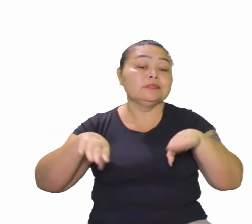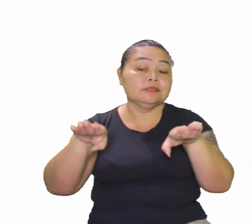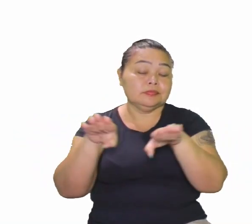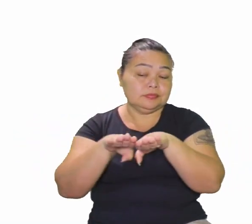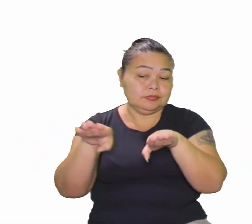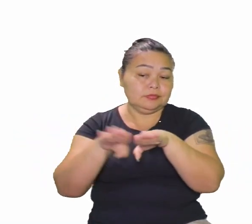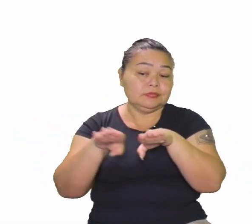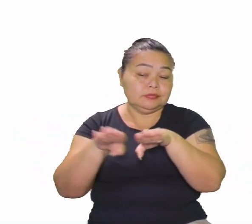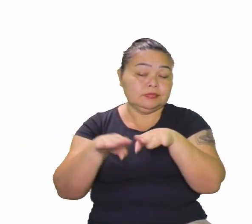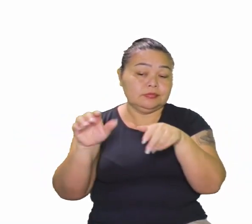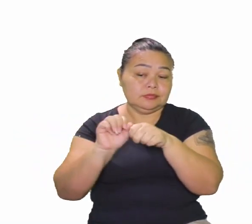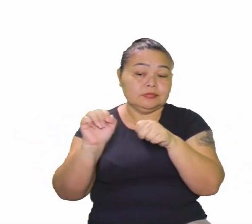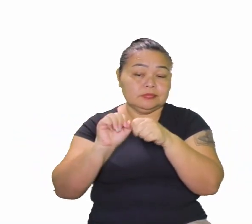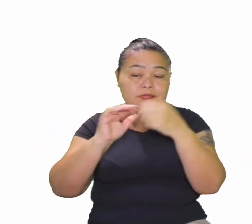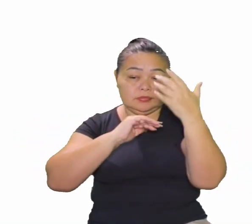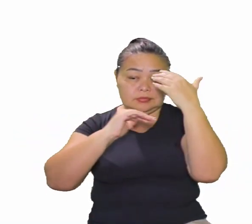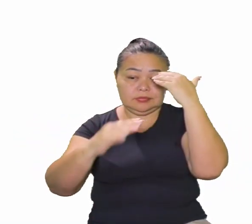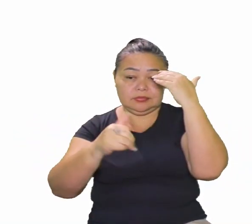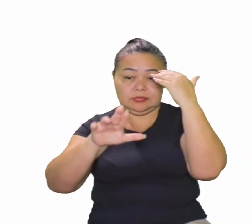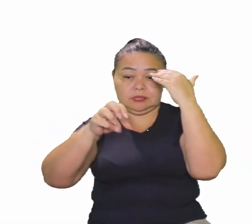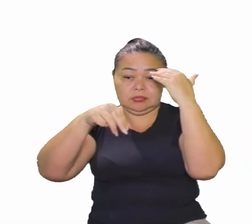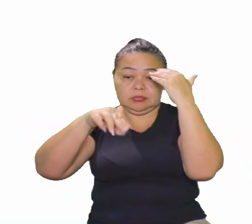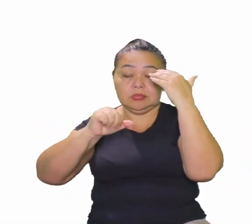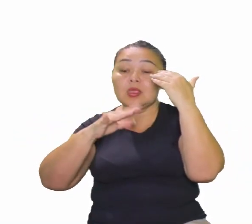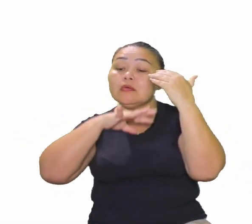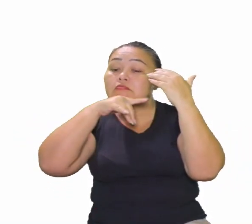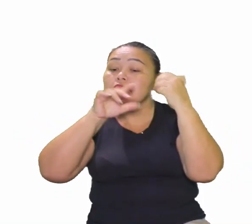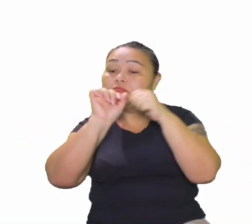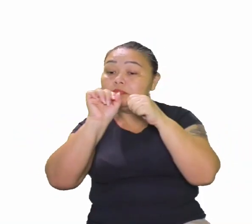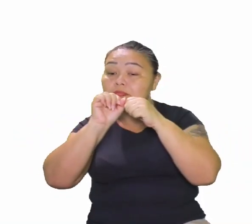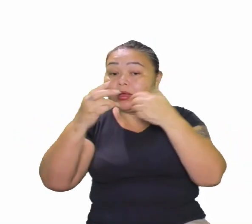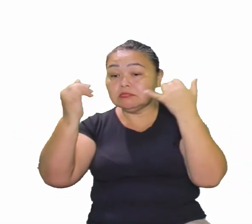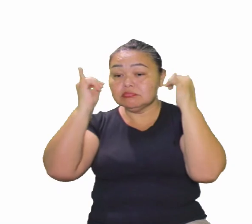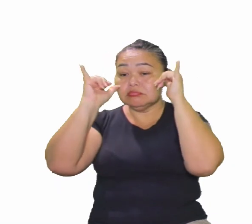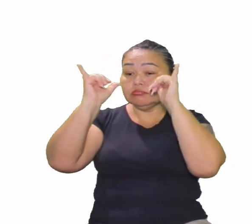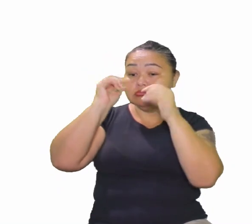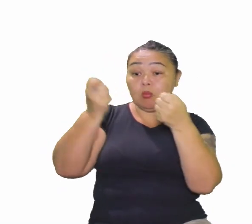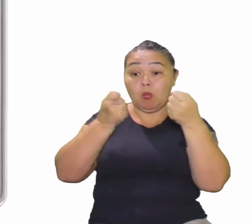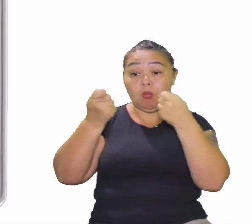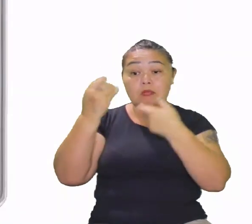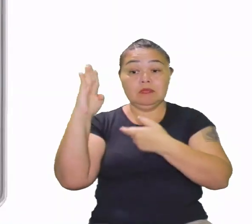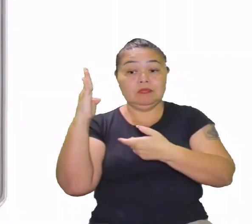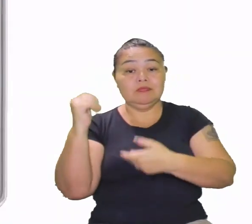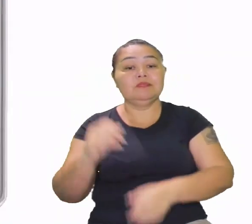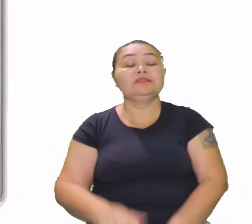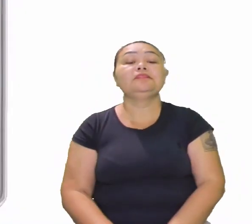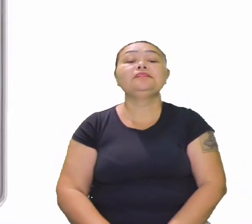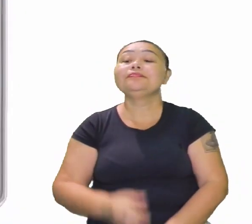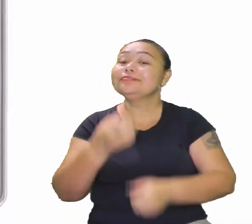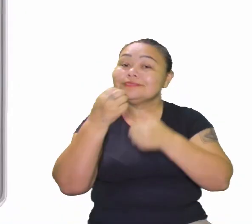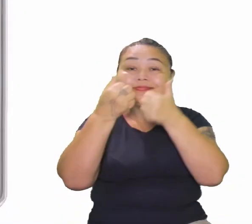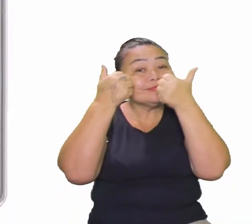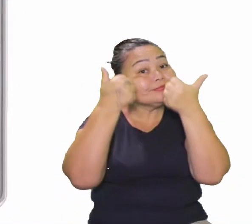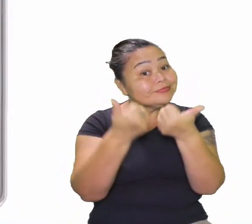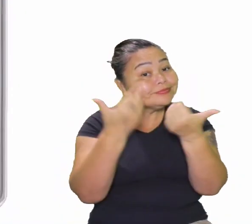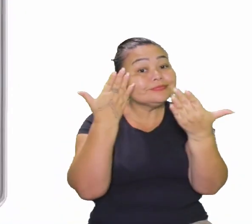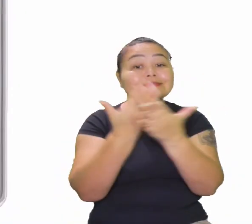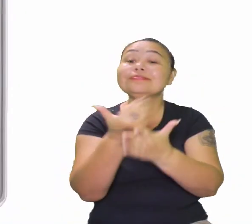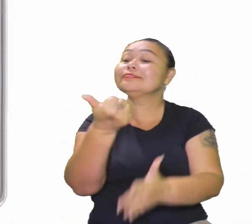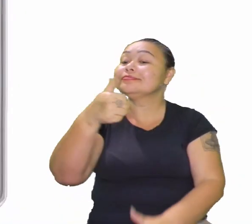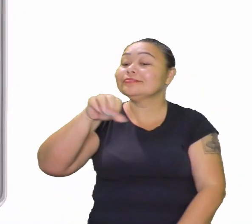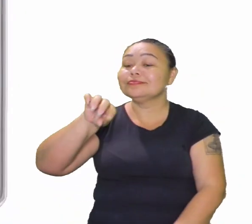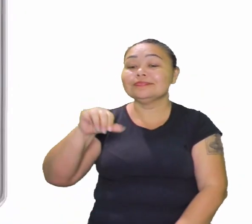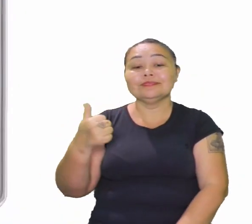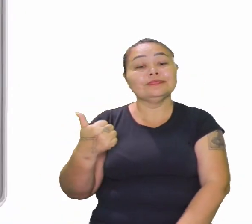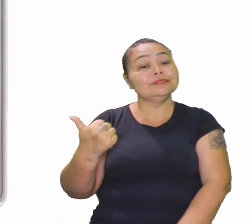aí a presença de armadilhas e a presença de animais aí para poder fazer esse controle biológico, tá bom? Na aula